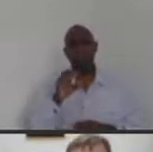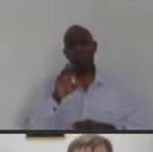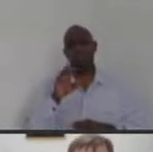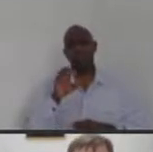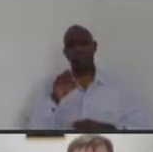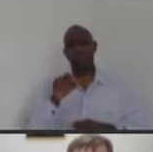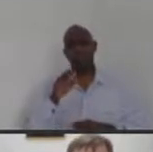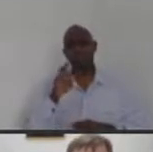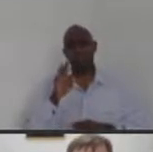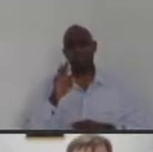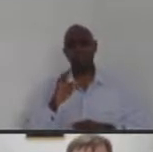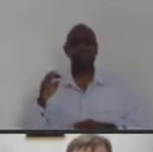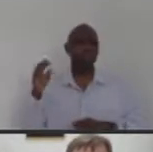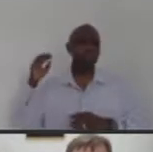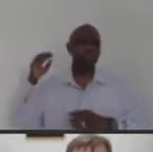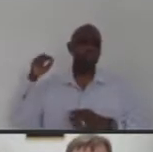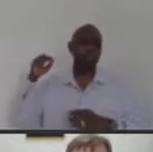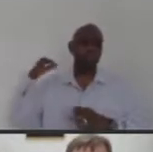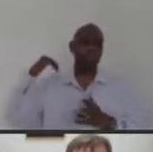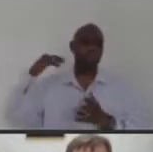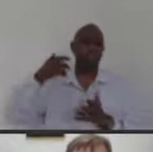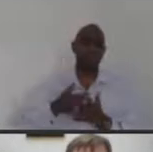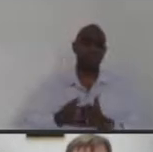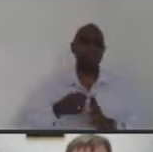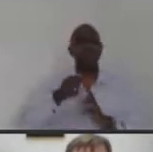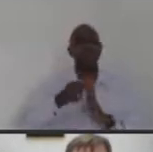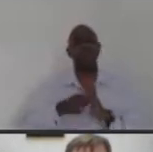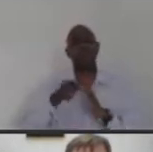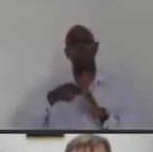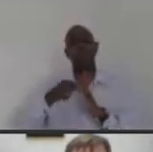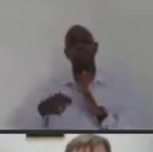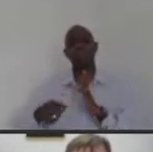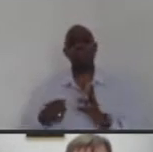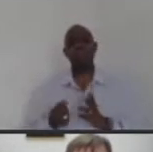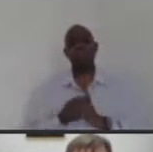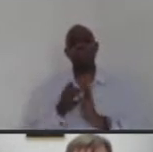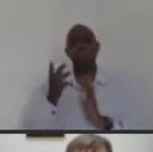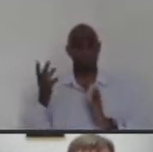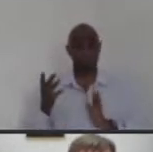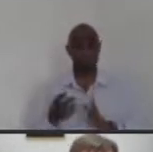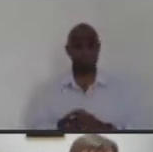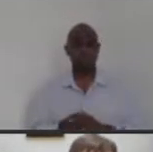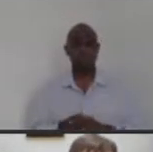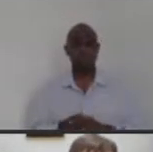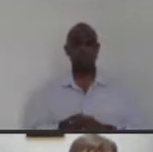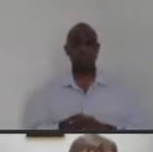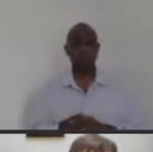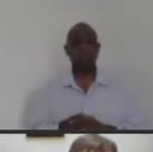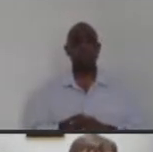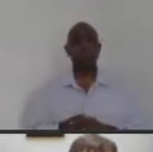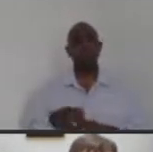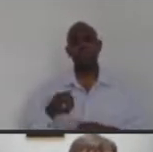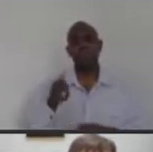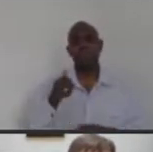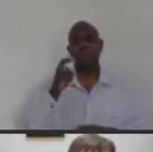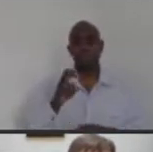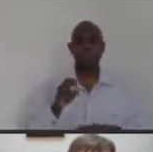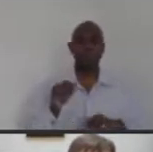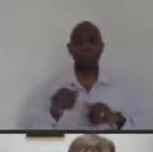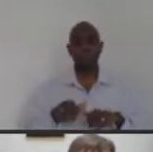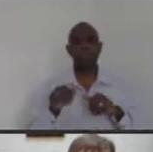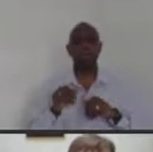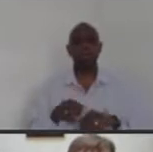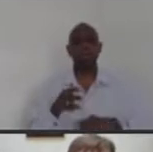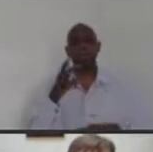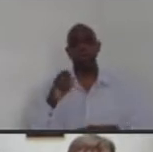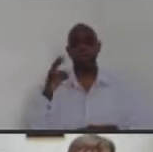Ambiental desde que assumiu o contrato de concessão junto ao município de Sumaré? Sala das sessões, 15 de setembro de 2020,